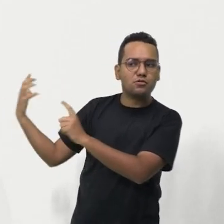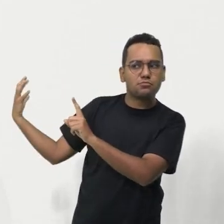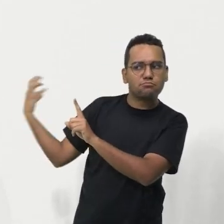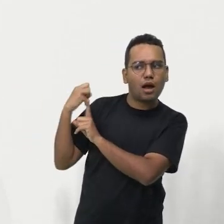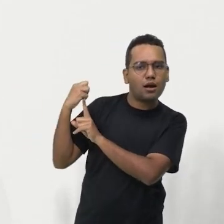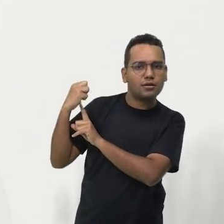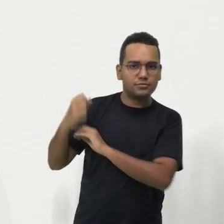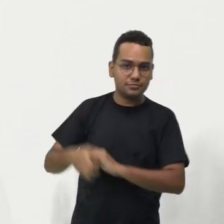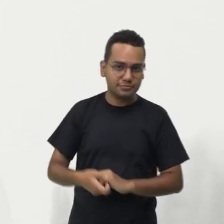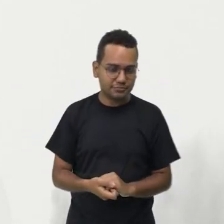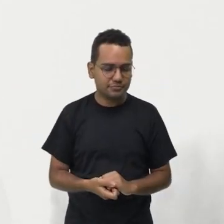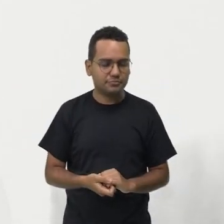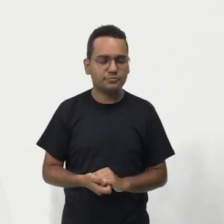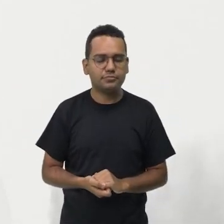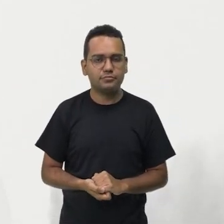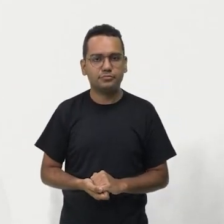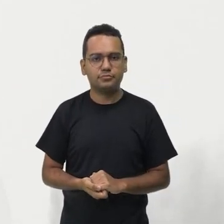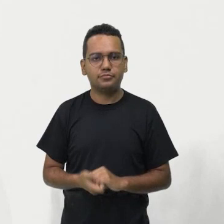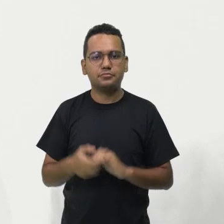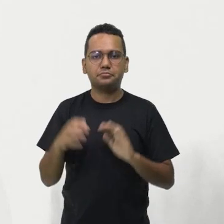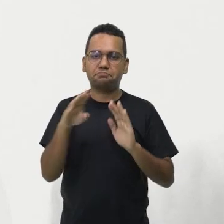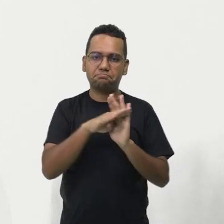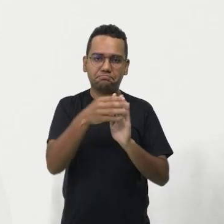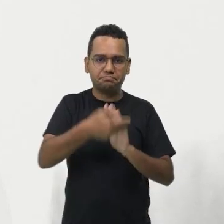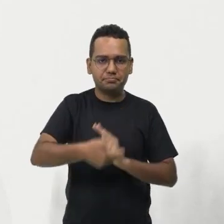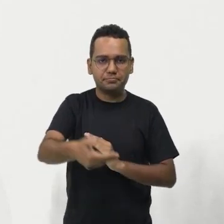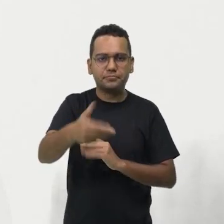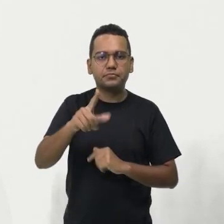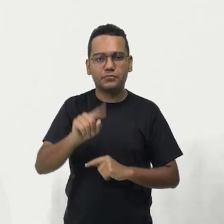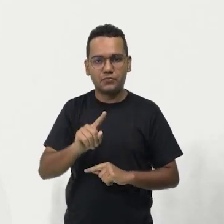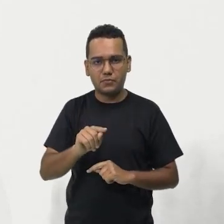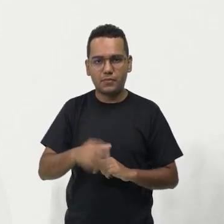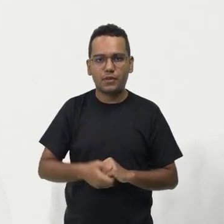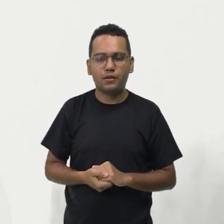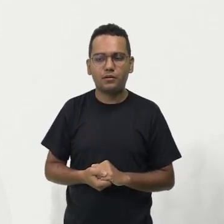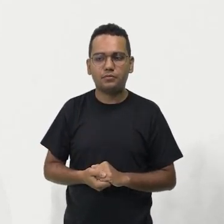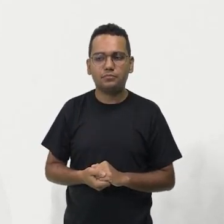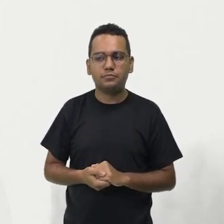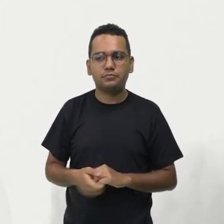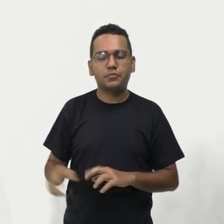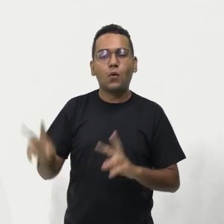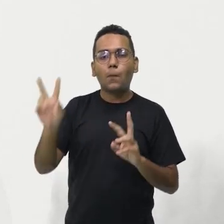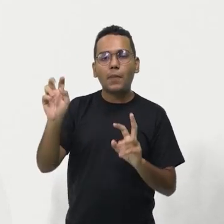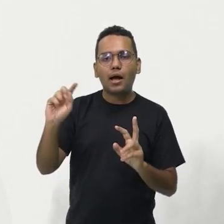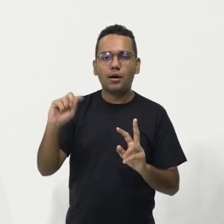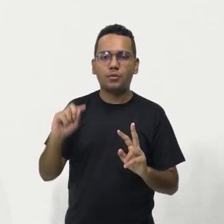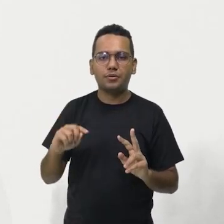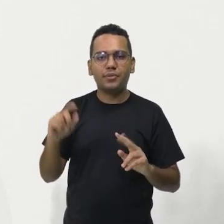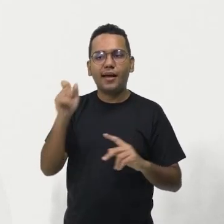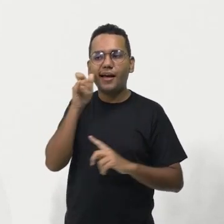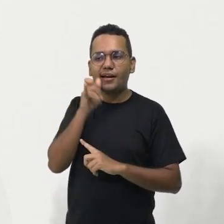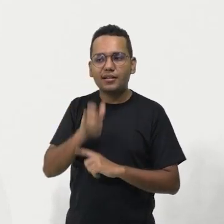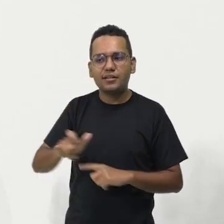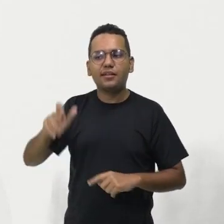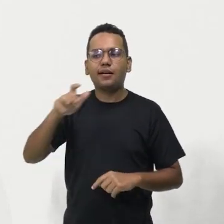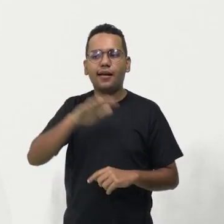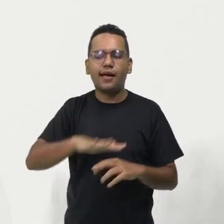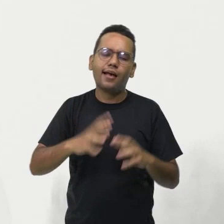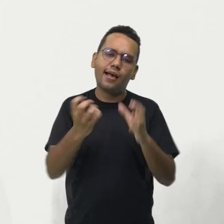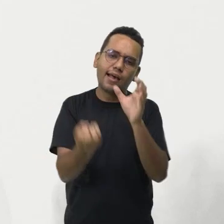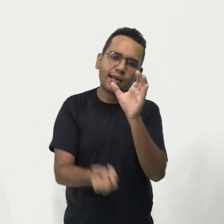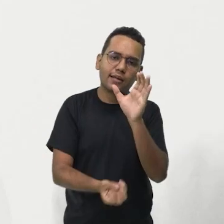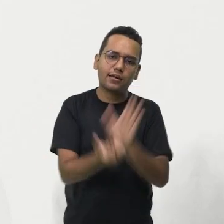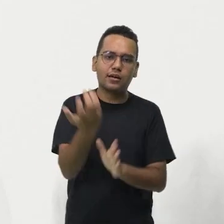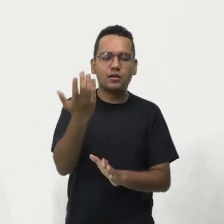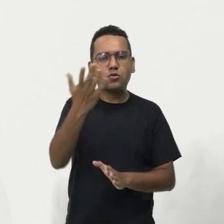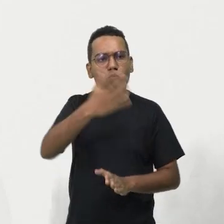vamos seguir na leitura do nosso texto. O primeiro parágrafo vai dizer o que para a gente? A eletricidade é um fenômeno